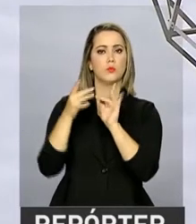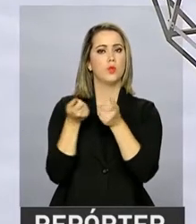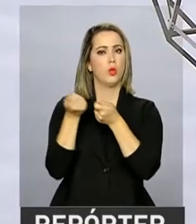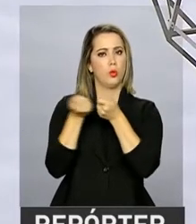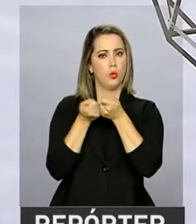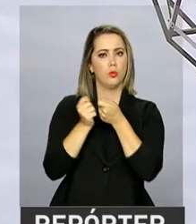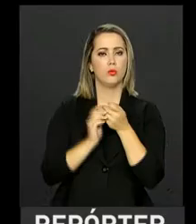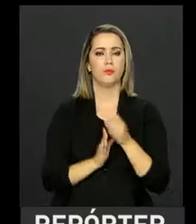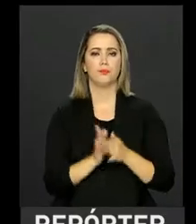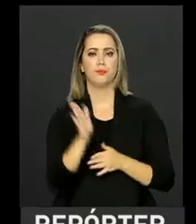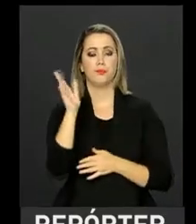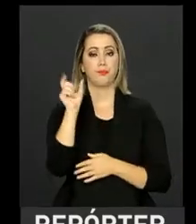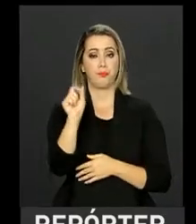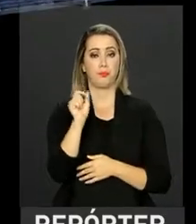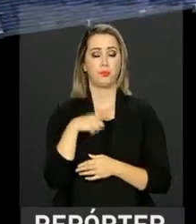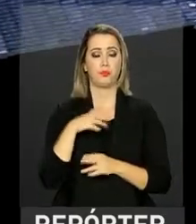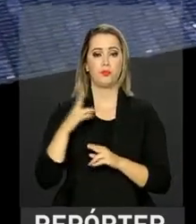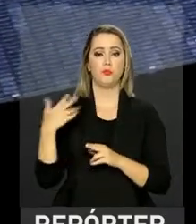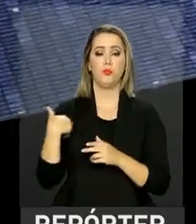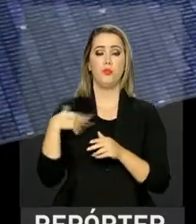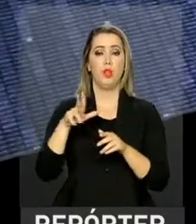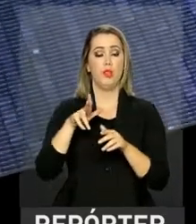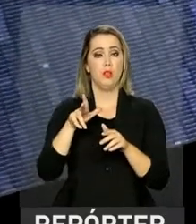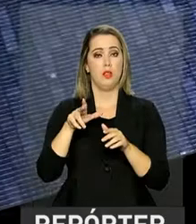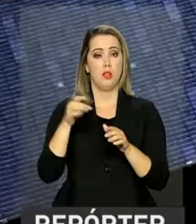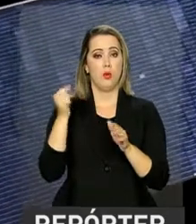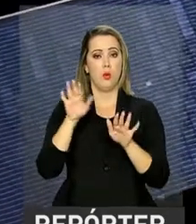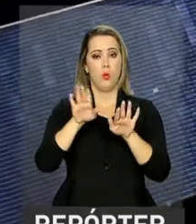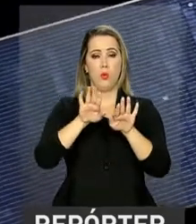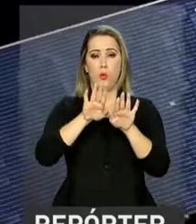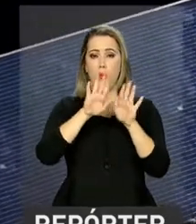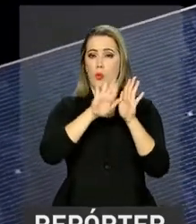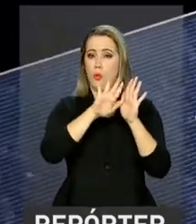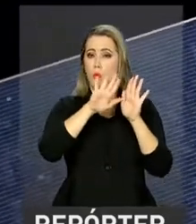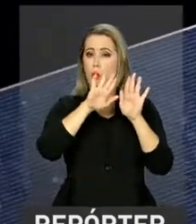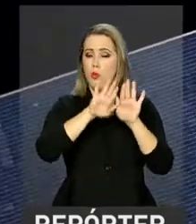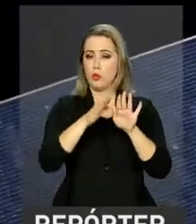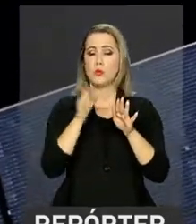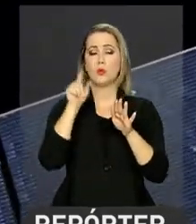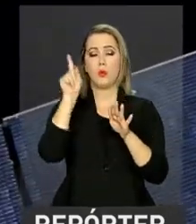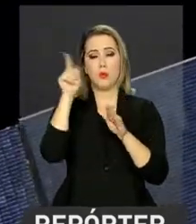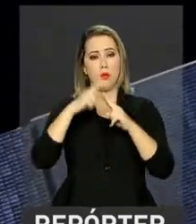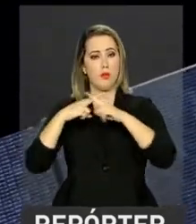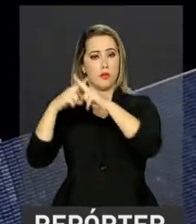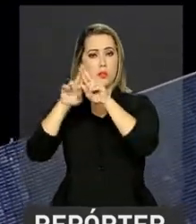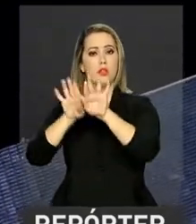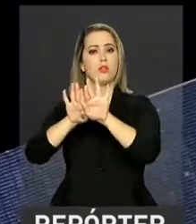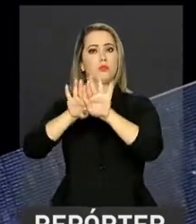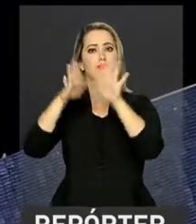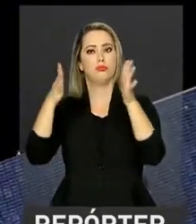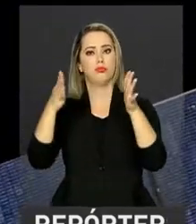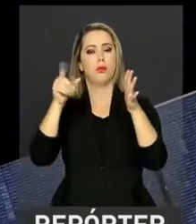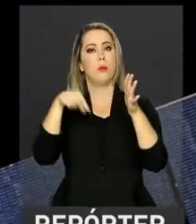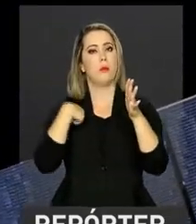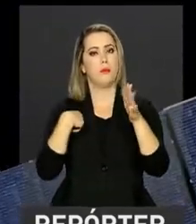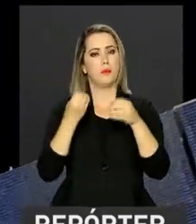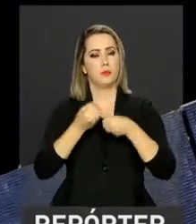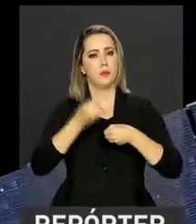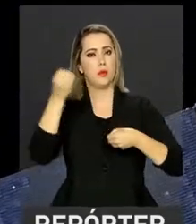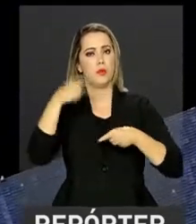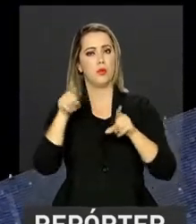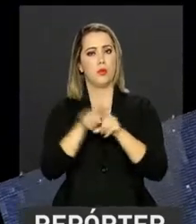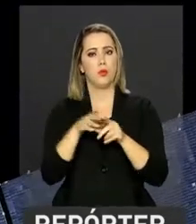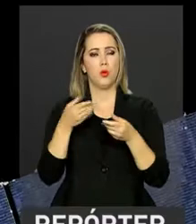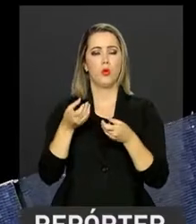equipamento os painéis solares do sgd c já abriram lá em cima para carregar as baterias e